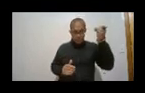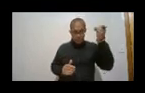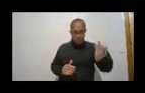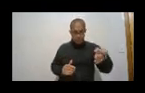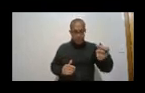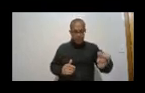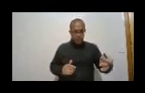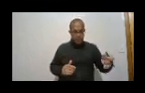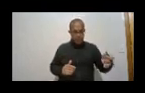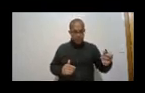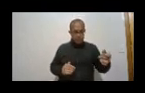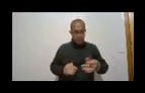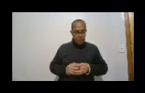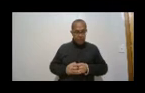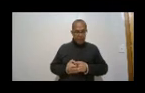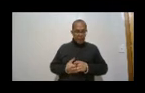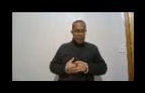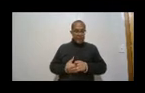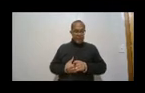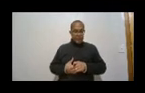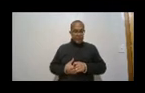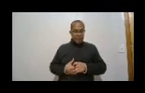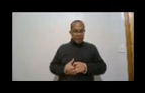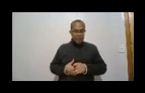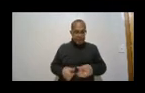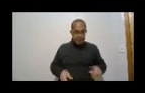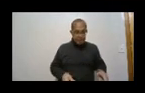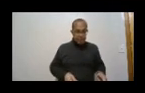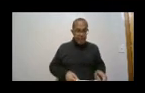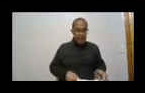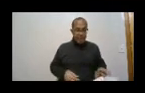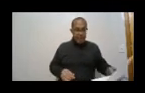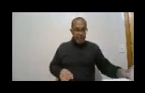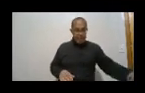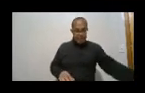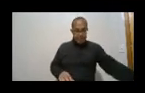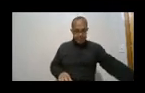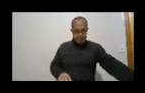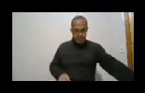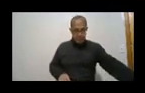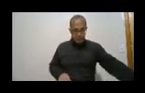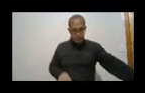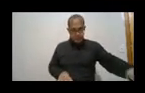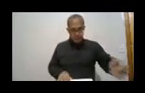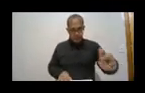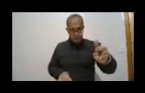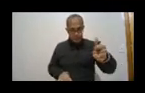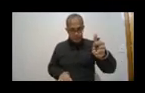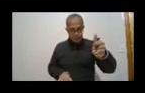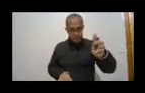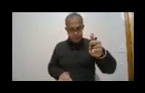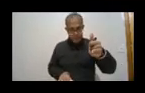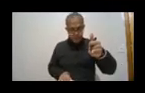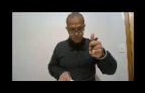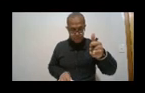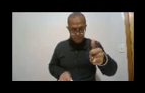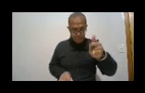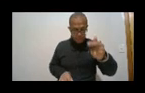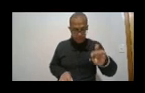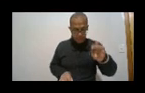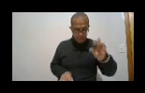glucurônico, glutationa, grupamento sulfato. Para quê? Para facilitar a excreção. Então, quando falamos de